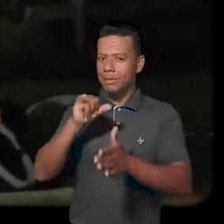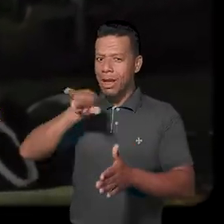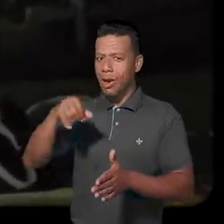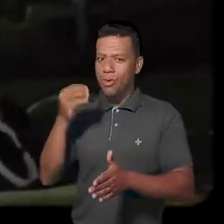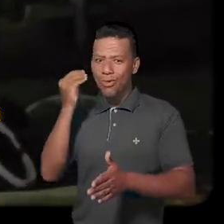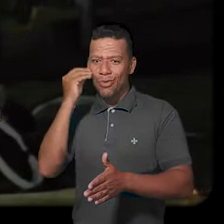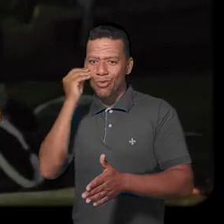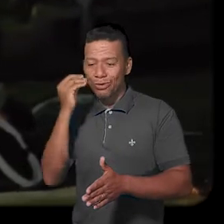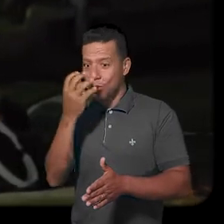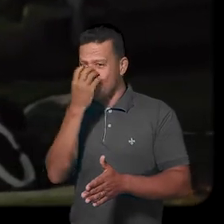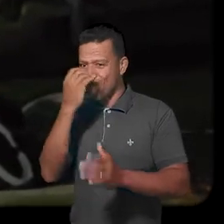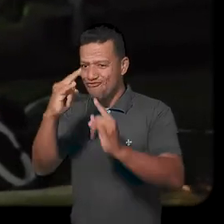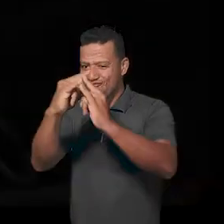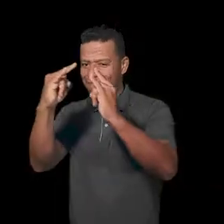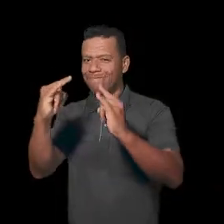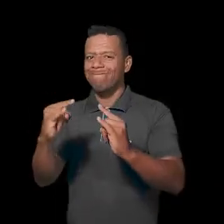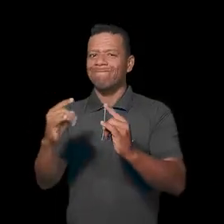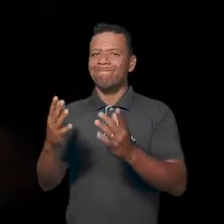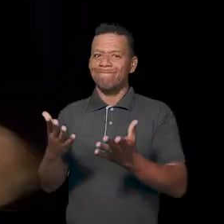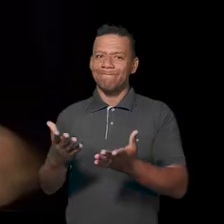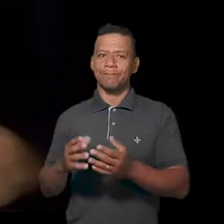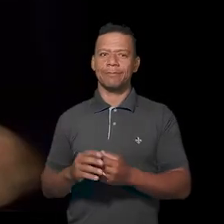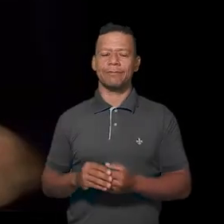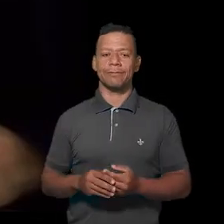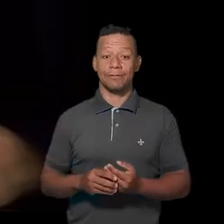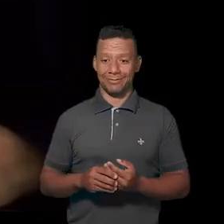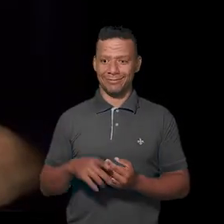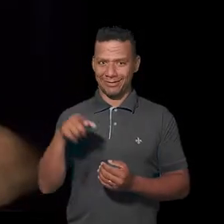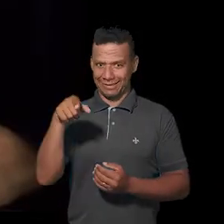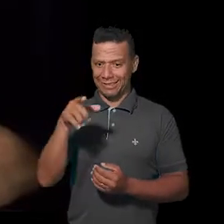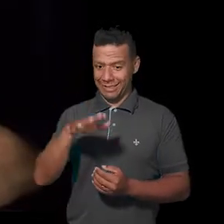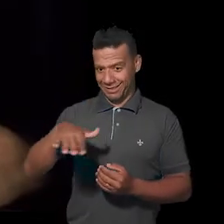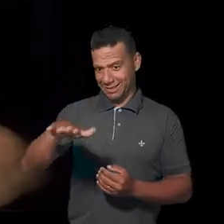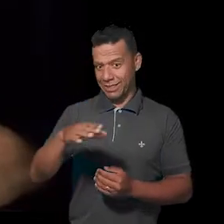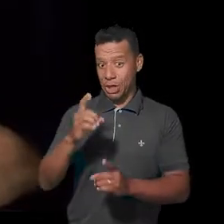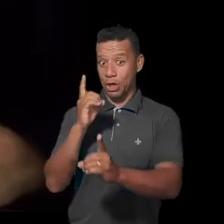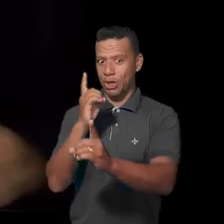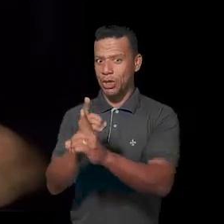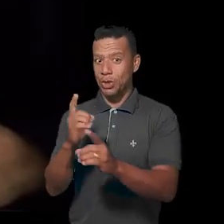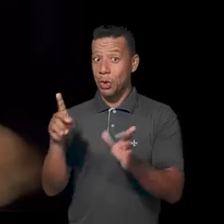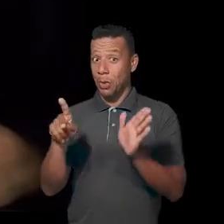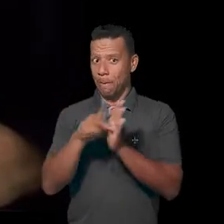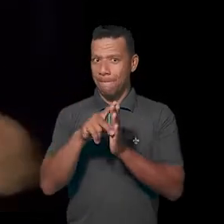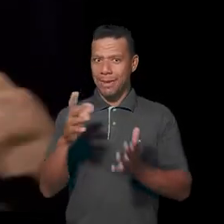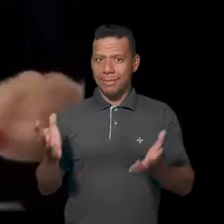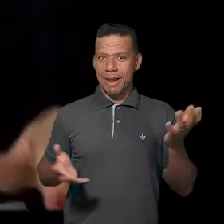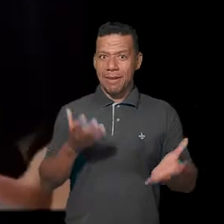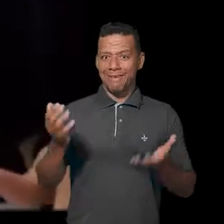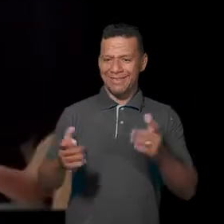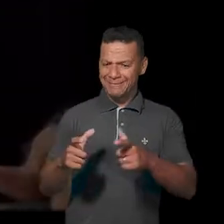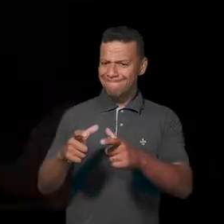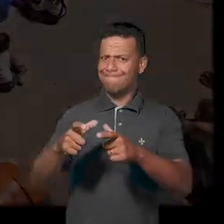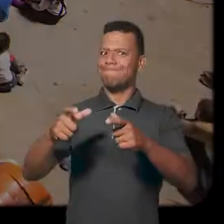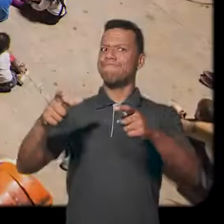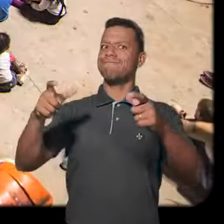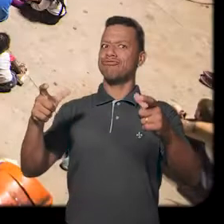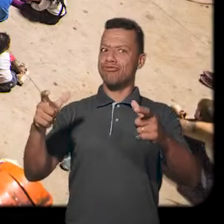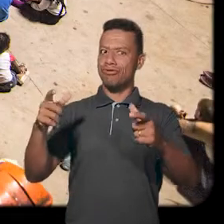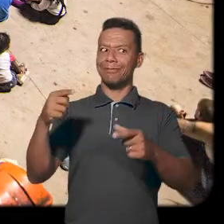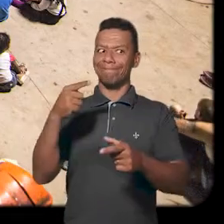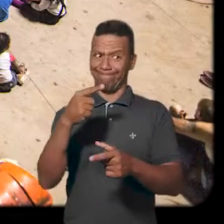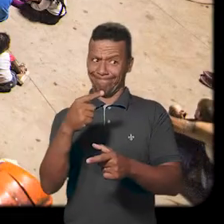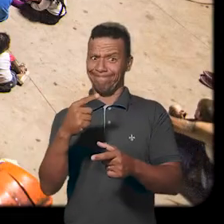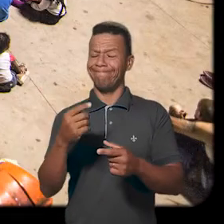de conhecer o circo. O encontro de Malabares de São Bernardo era um negócio muito grande na época, ia